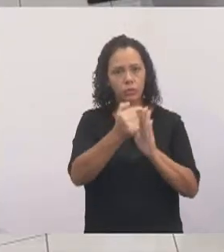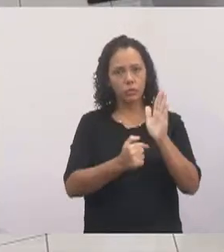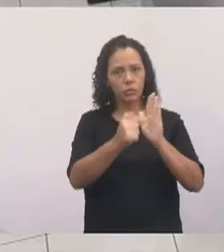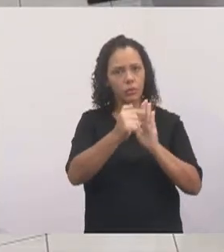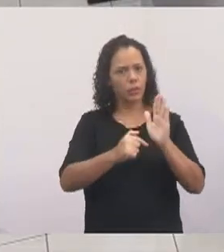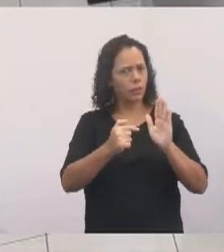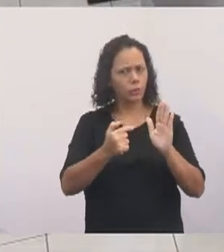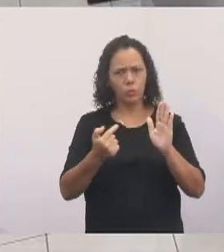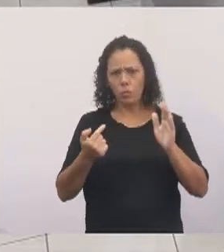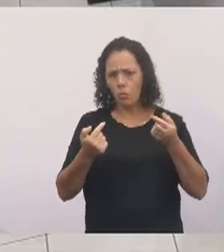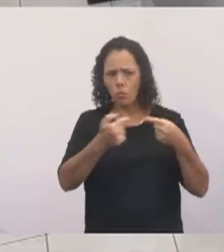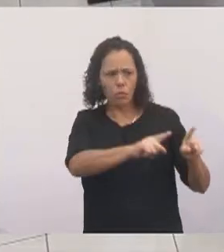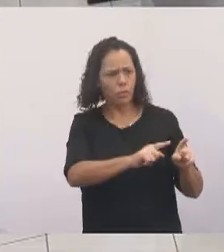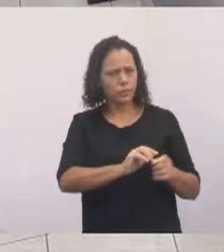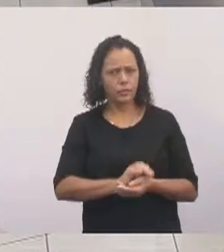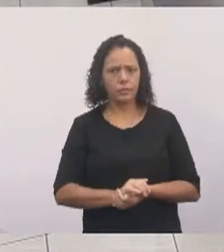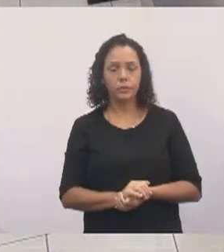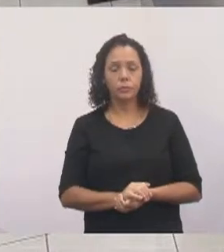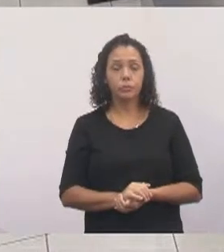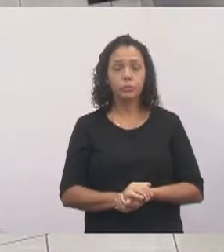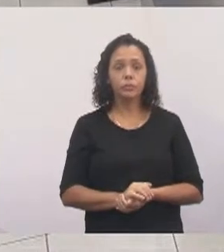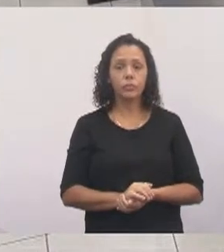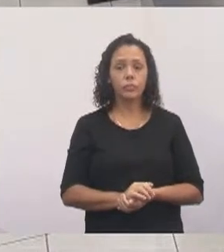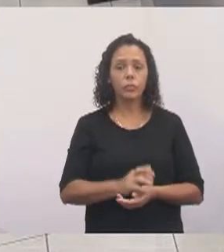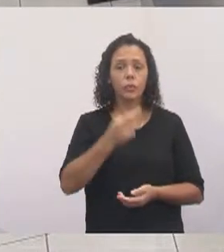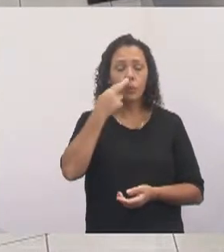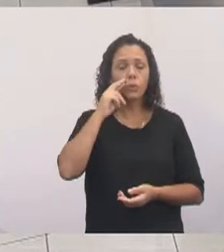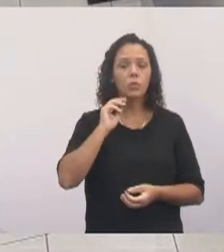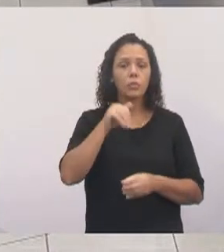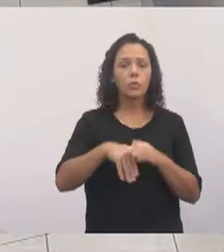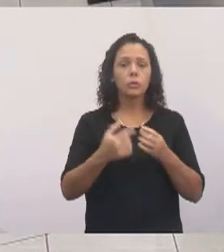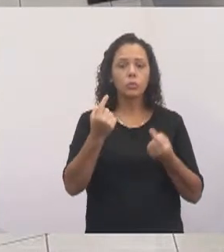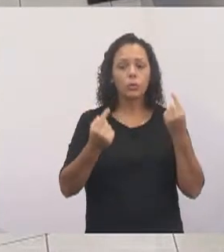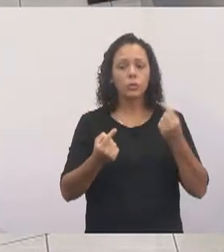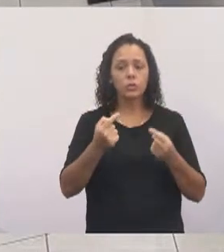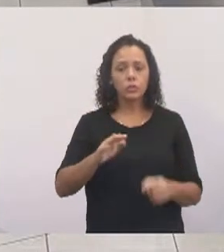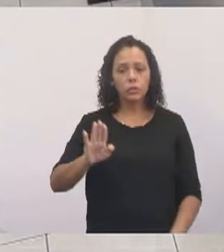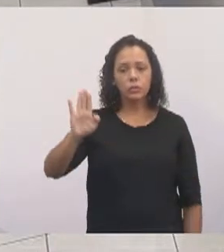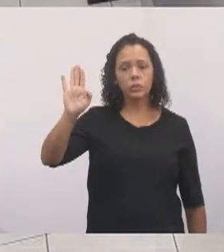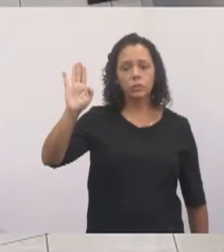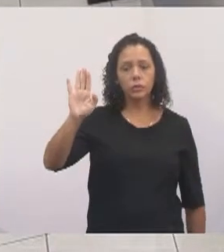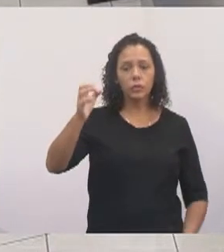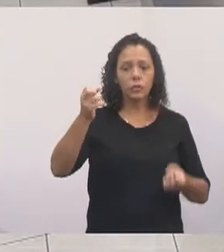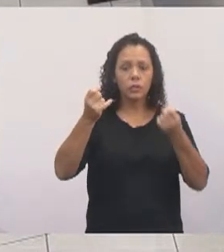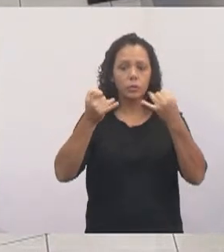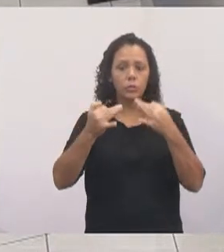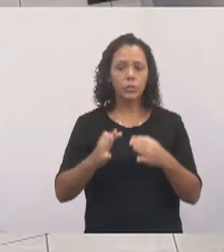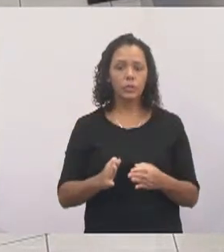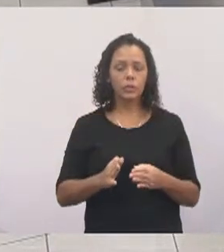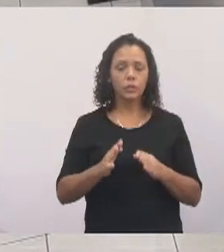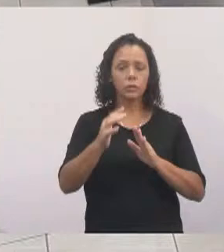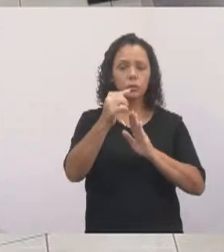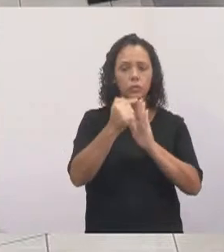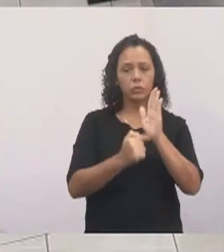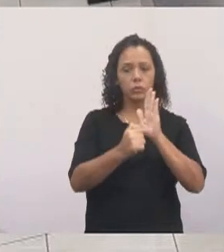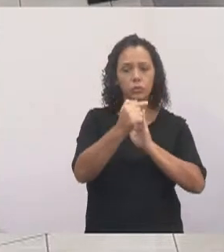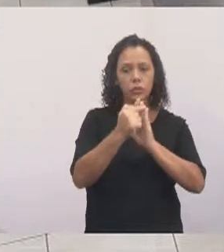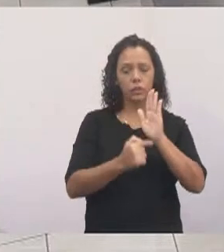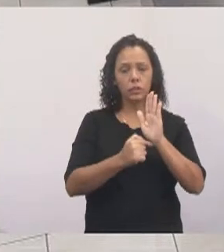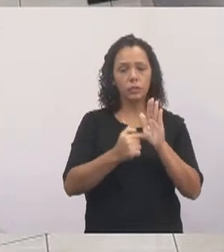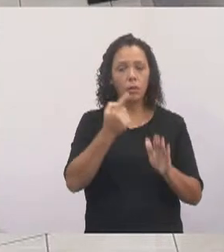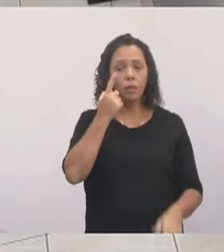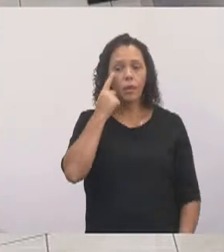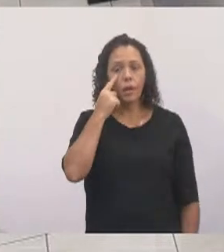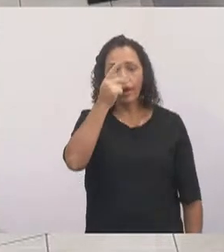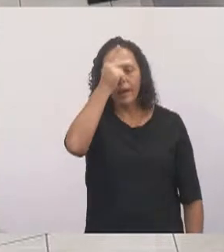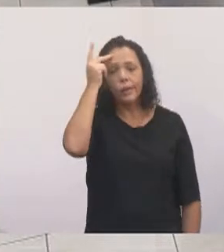Obrigado. Como vota o vereador Rogério Timóteo? Só justificando aí o veto, você vê, as pessoas